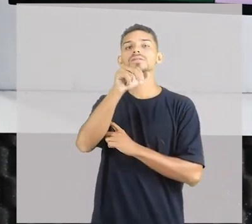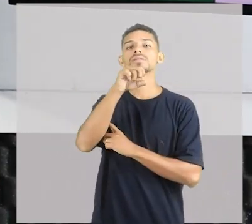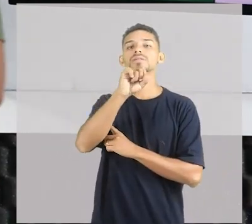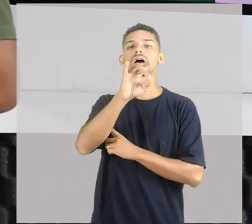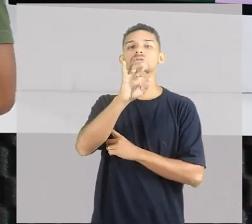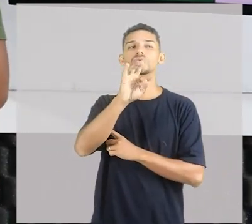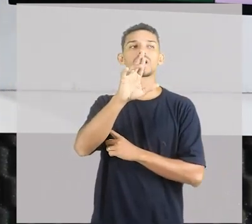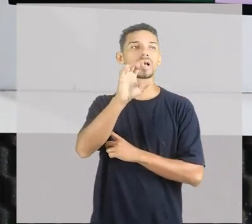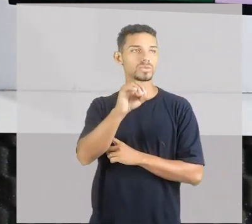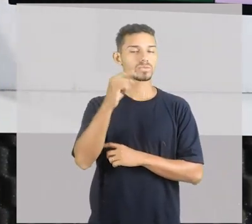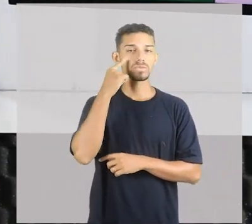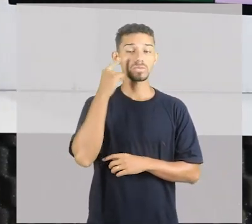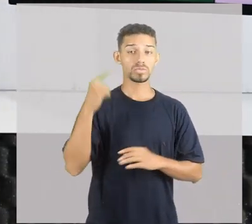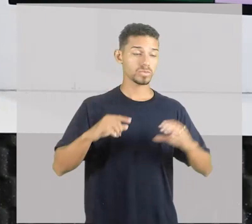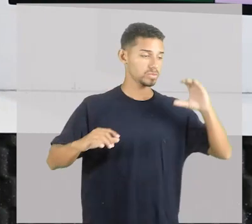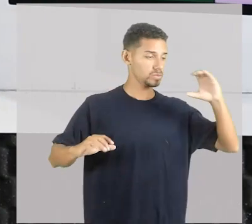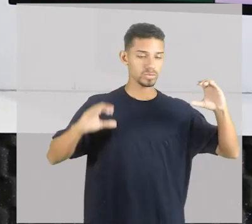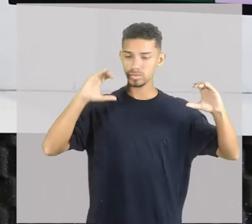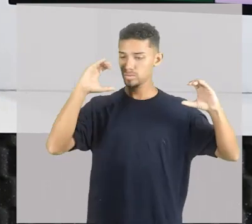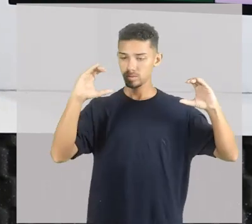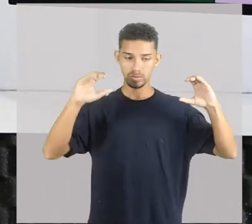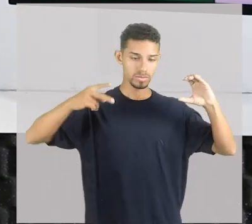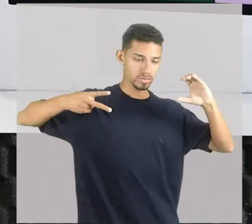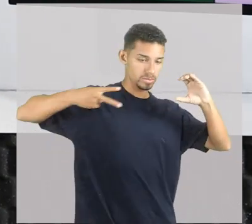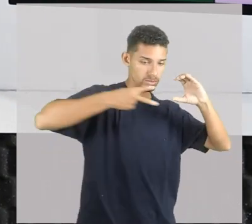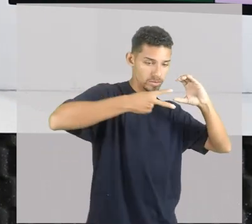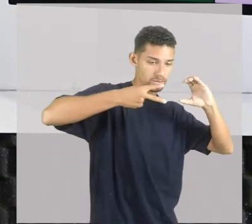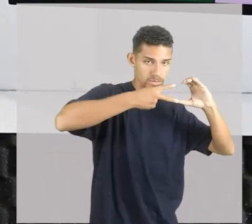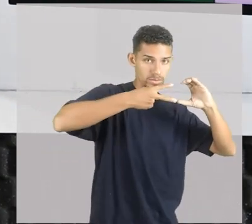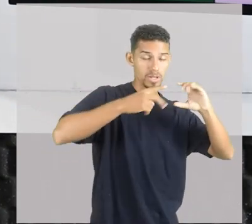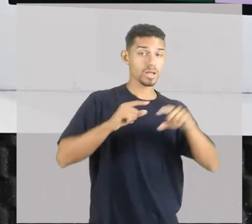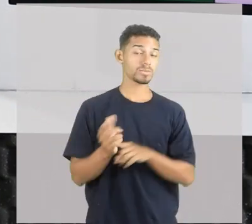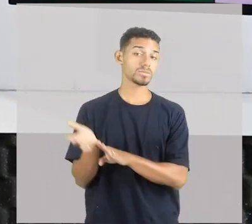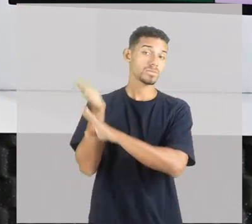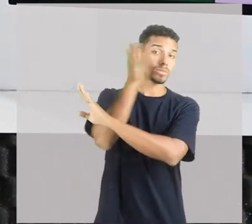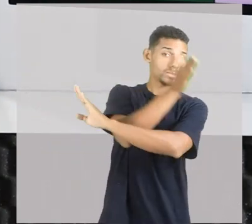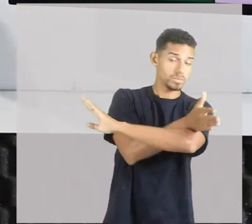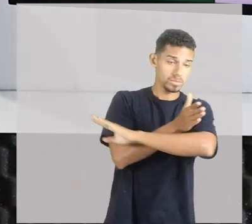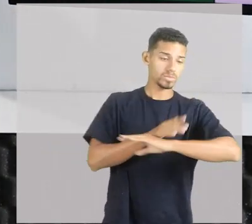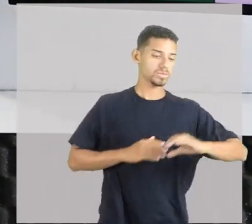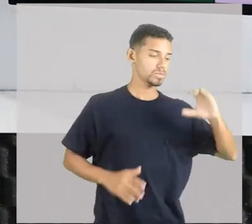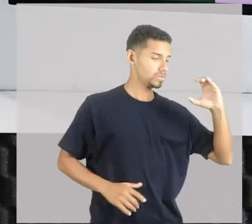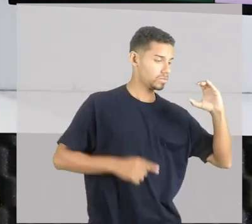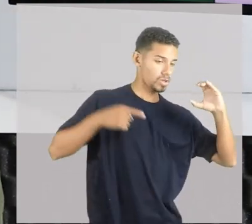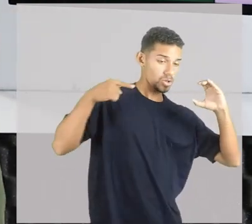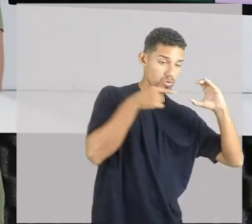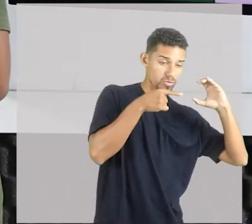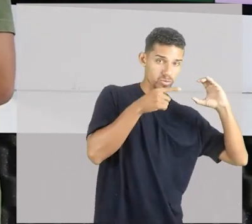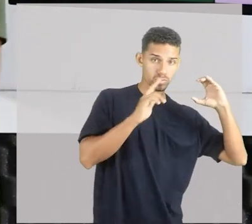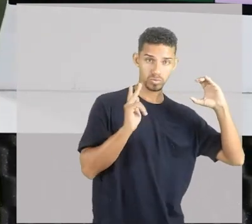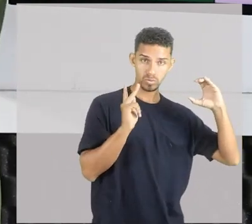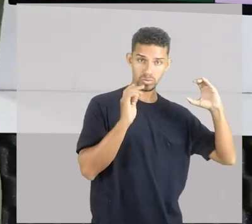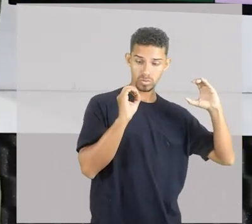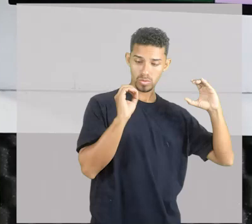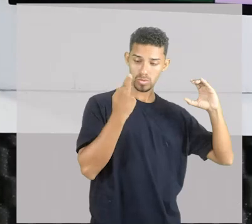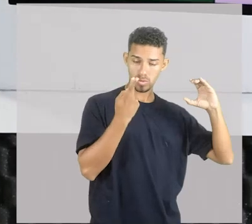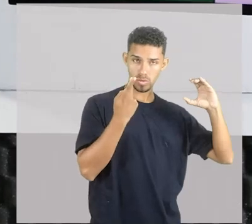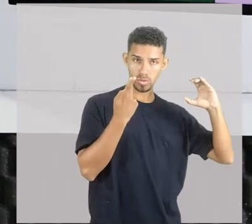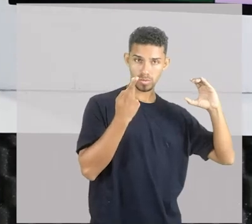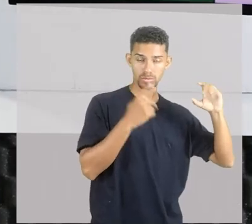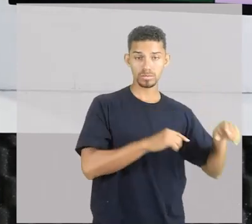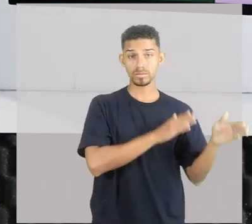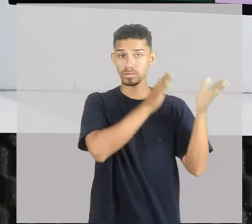diferença. No álcool, a hidroxila está ligada a um carbono saturado. Já no enol, a hidroxila está